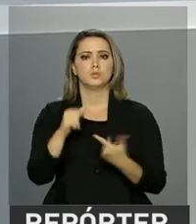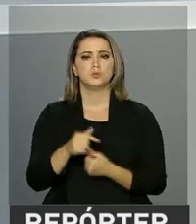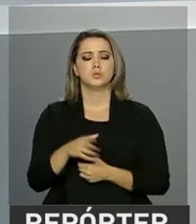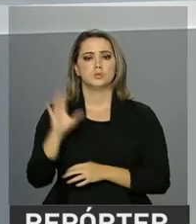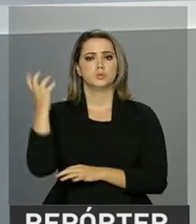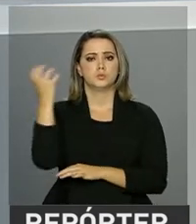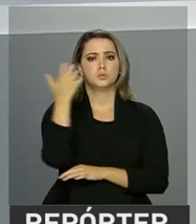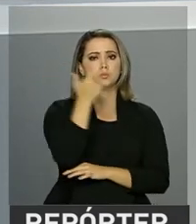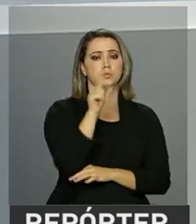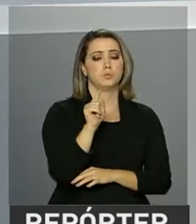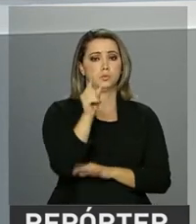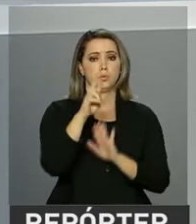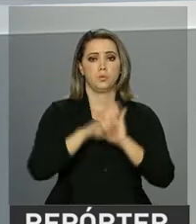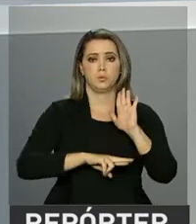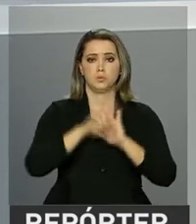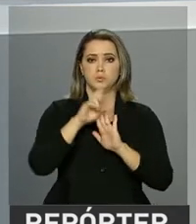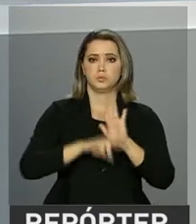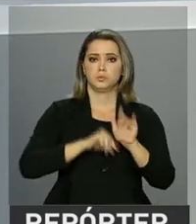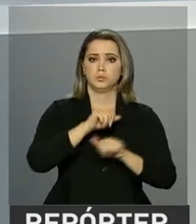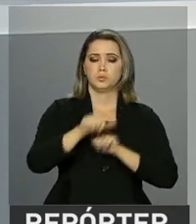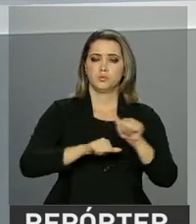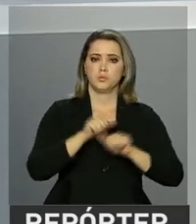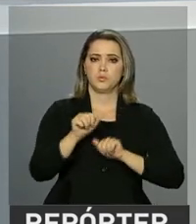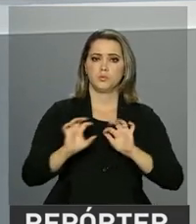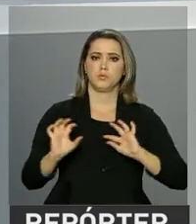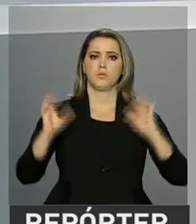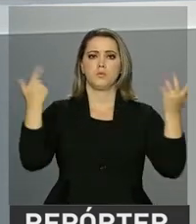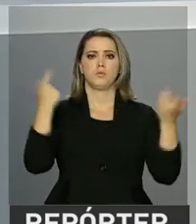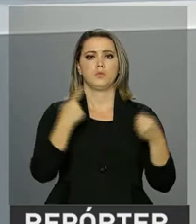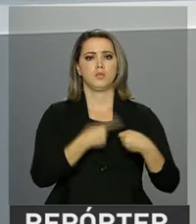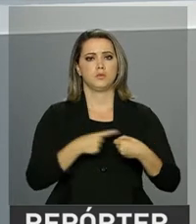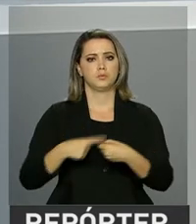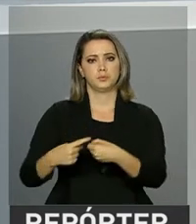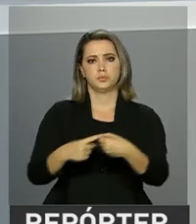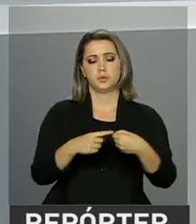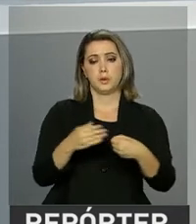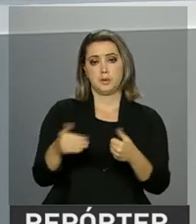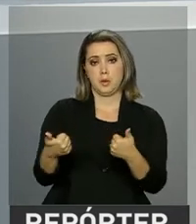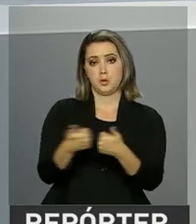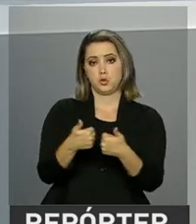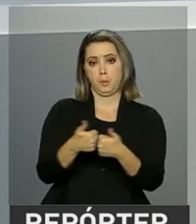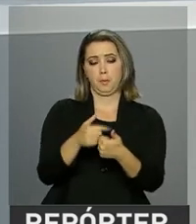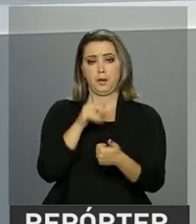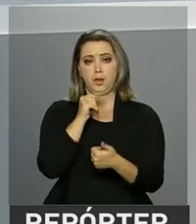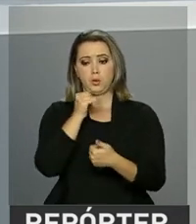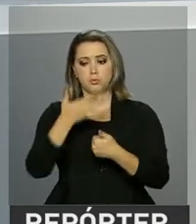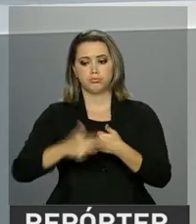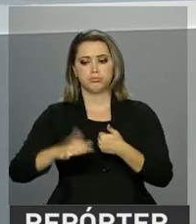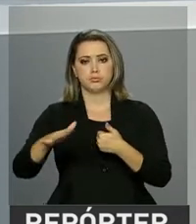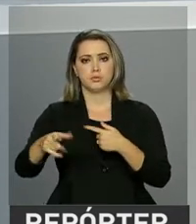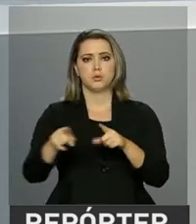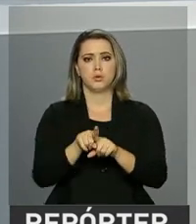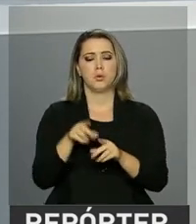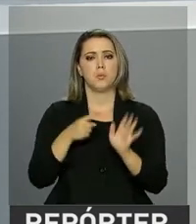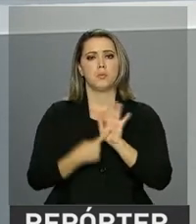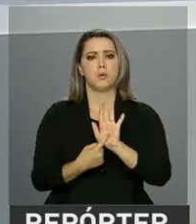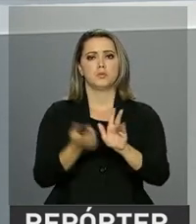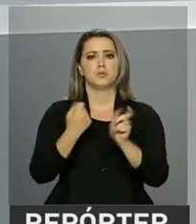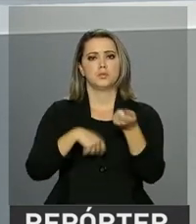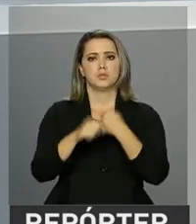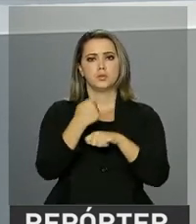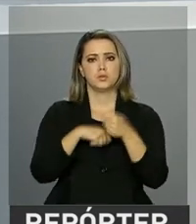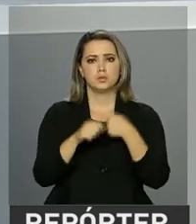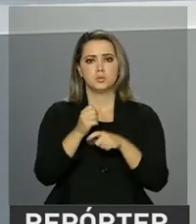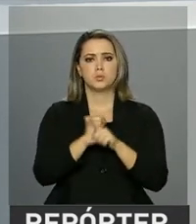um relatório sobre mudanças climáticas e cidades costeiras mostra a vulnerabilidade econômica e social do litoral